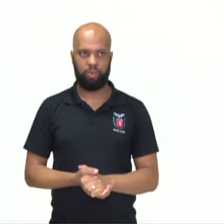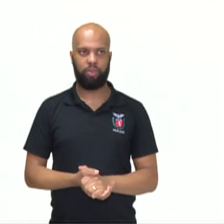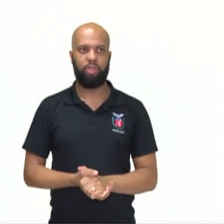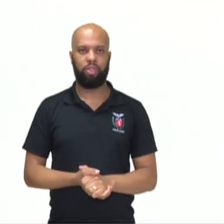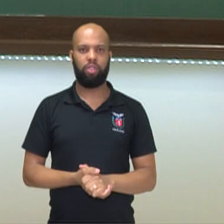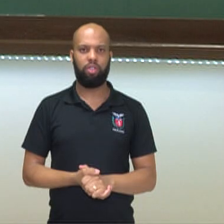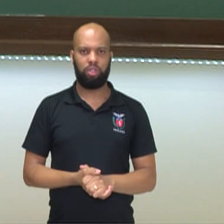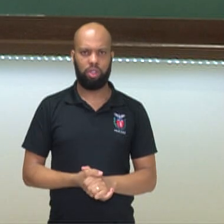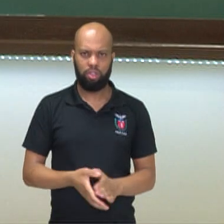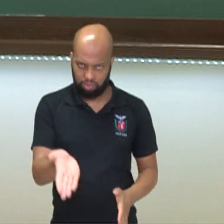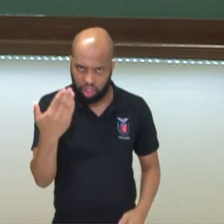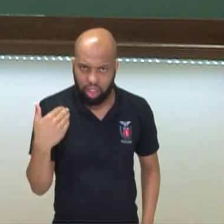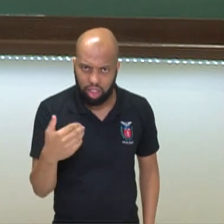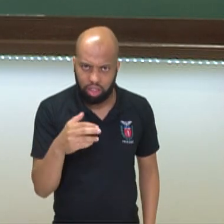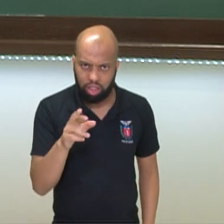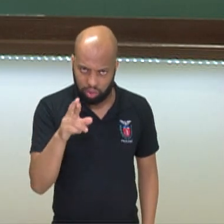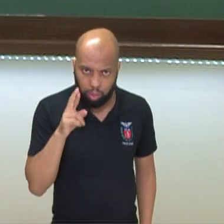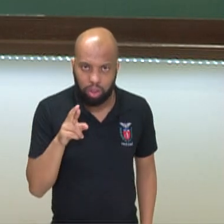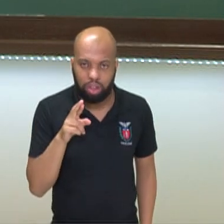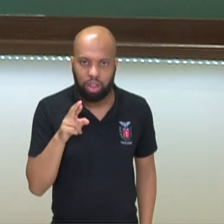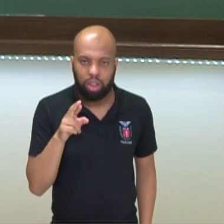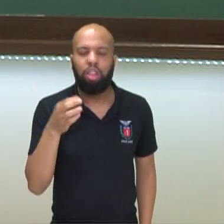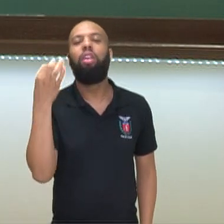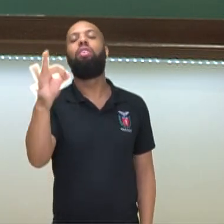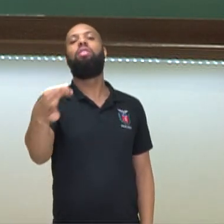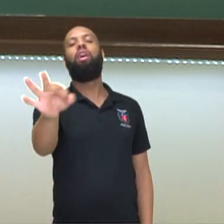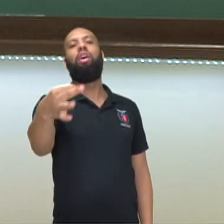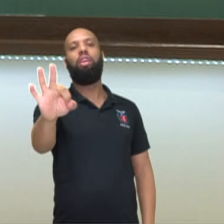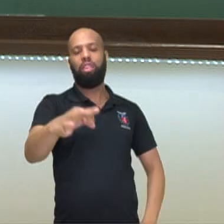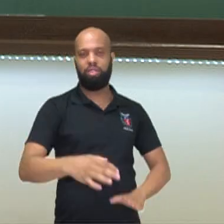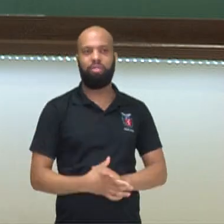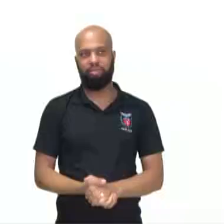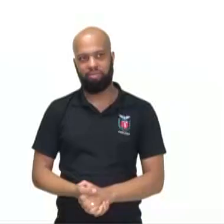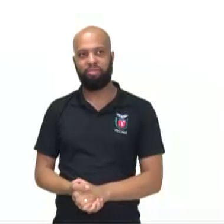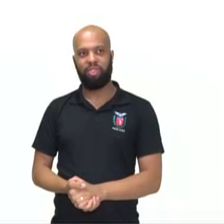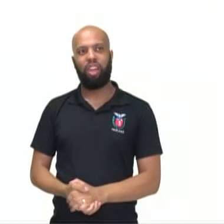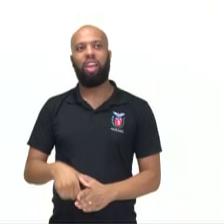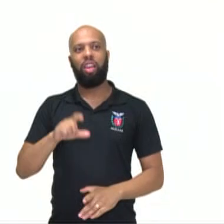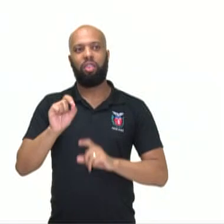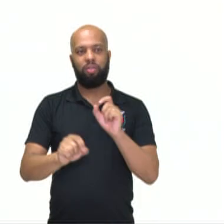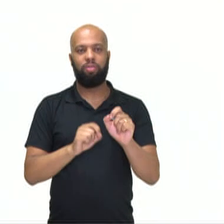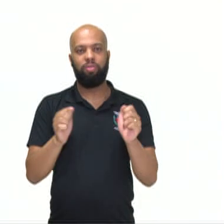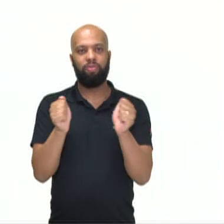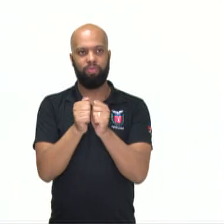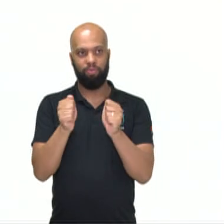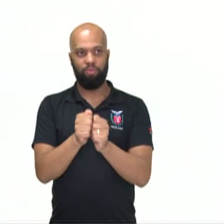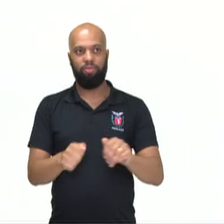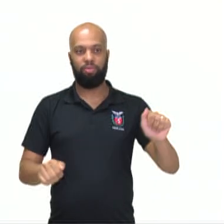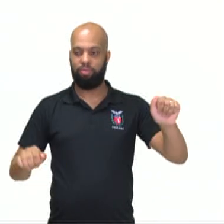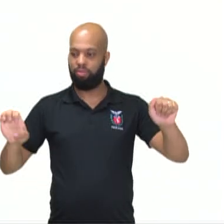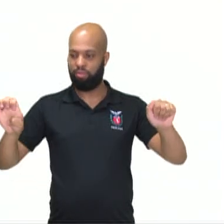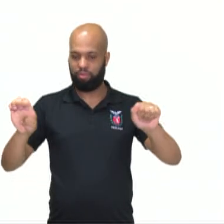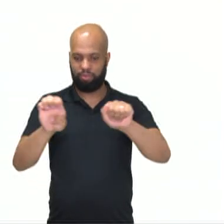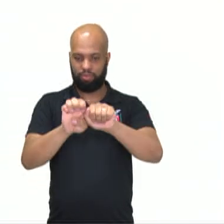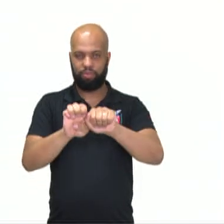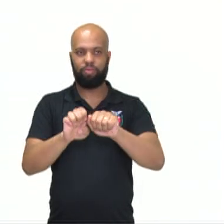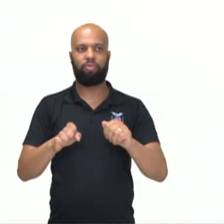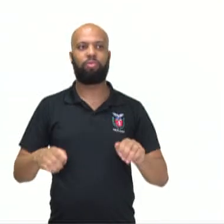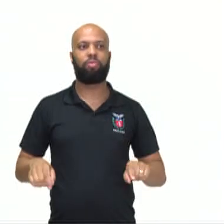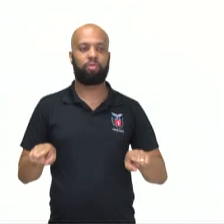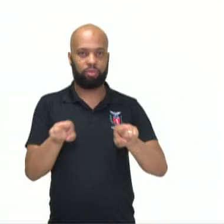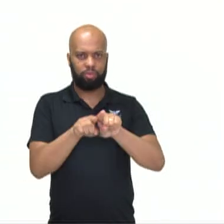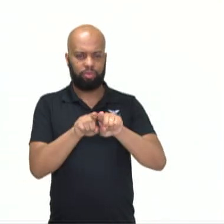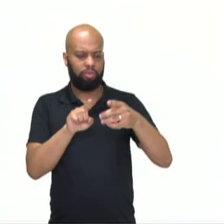Não ouvi. Isso, você ouviu. Olha lá, infraestrutura tudo juntinho. E